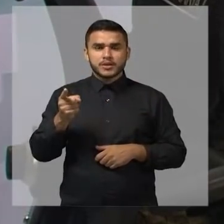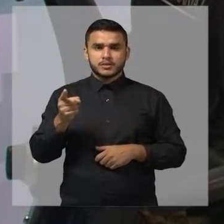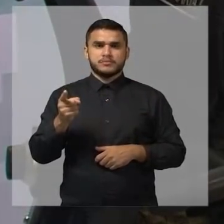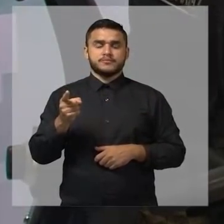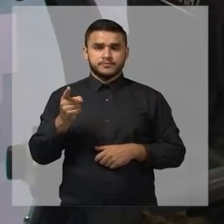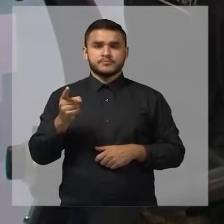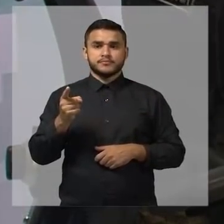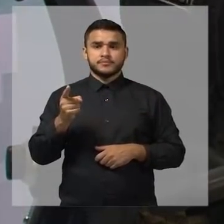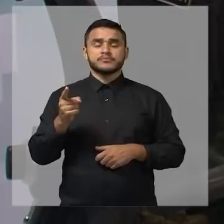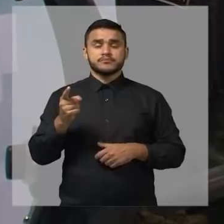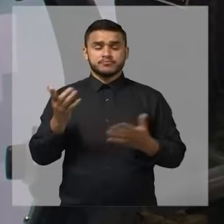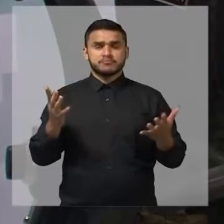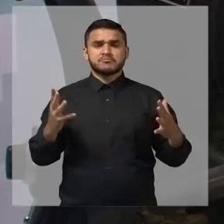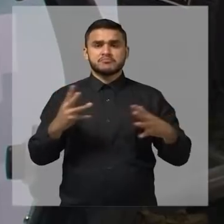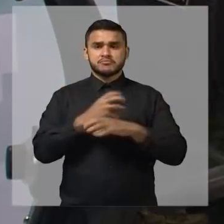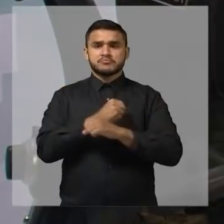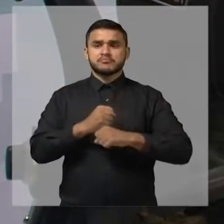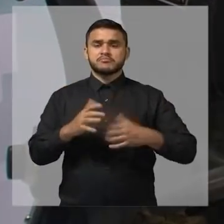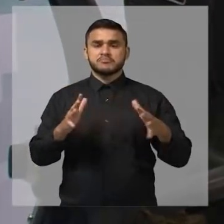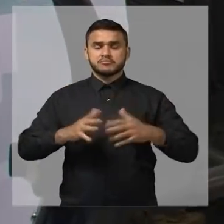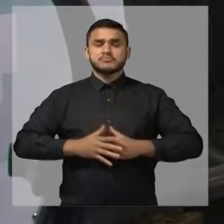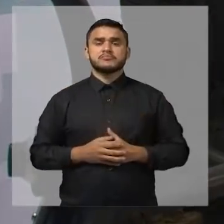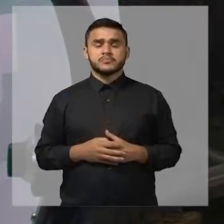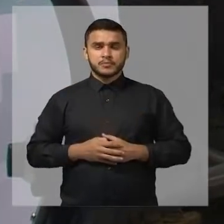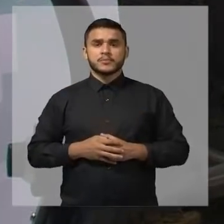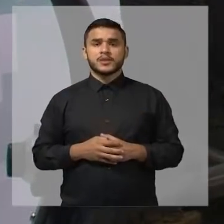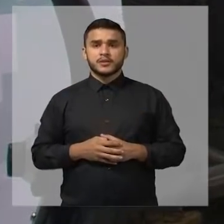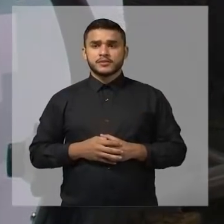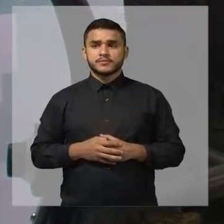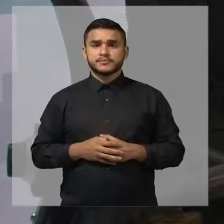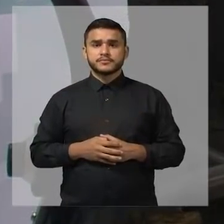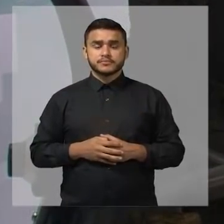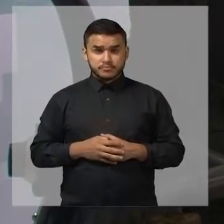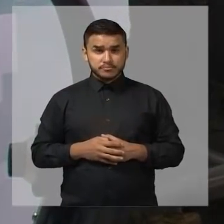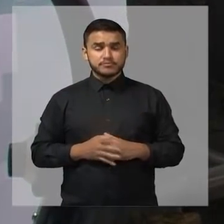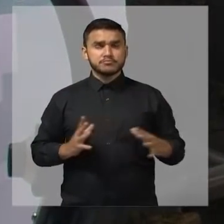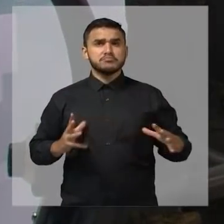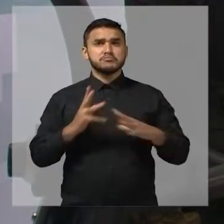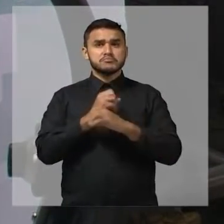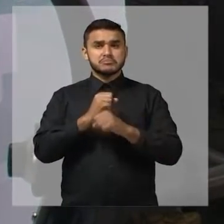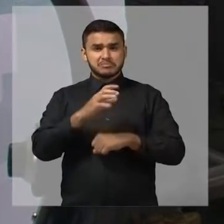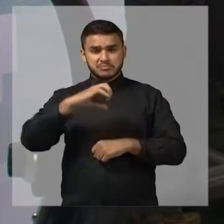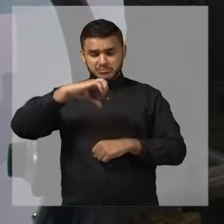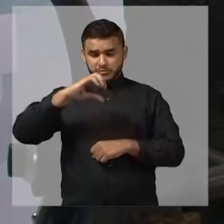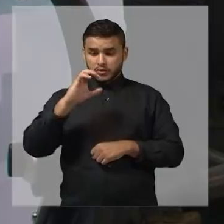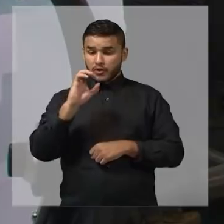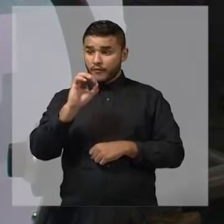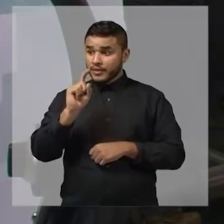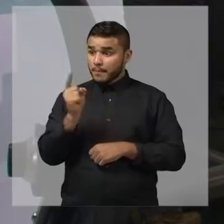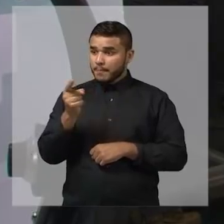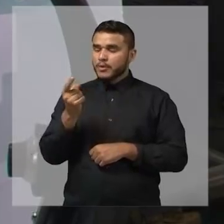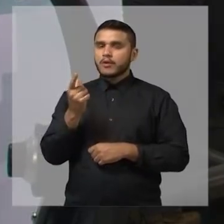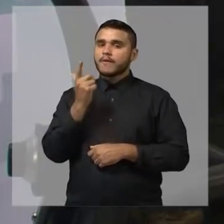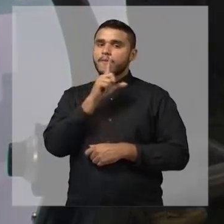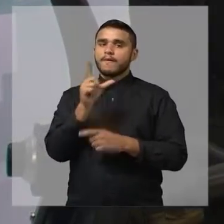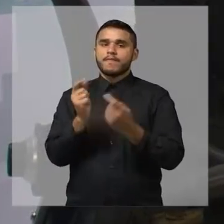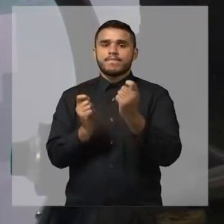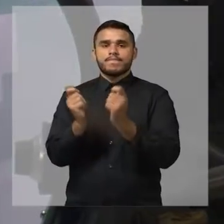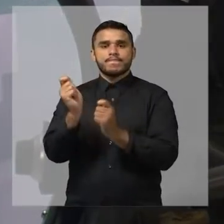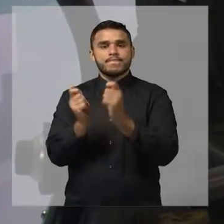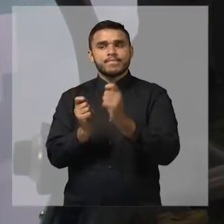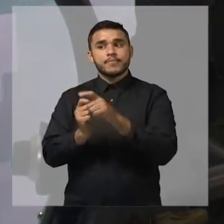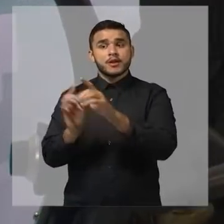vai dar uns 40 meses. 90 mil. Uma pessoa dessa vai me custar dentro do sistema penitenciário. Eu